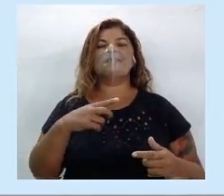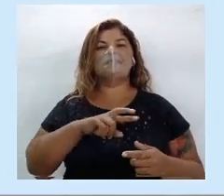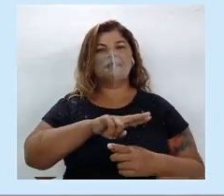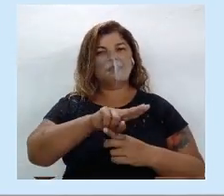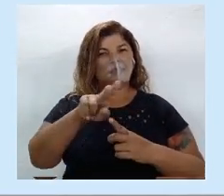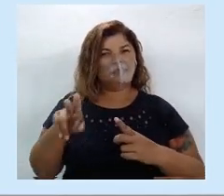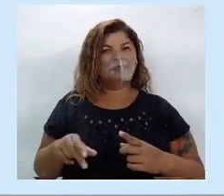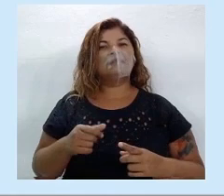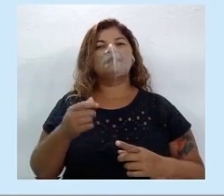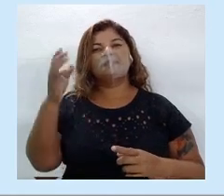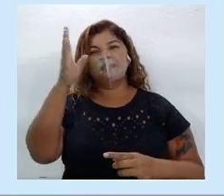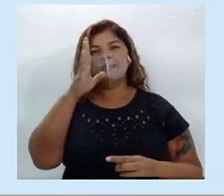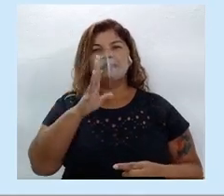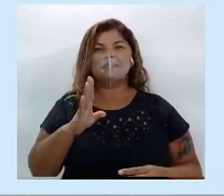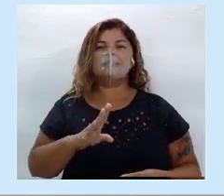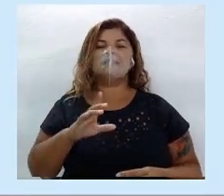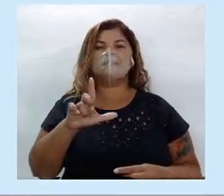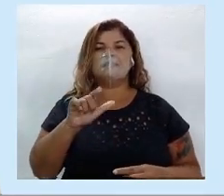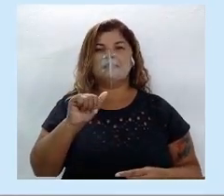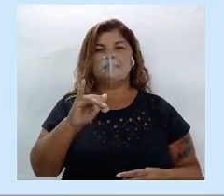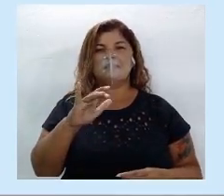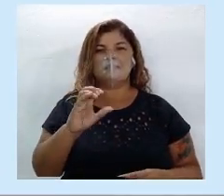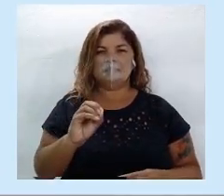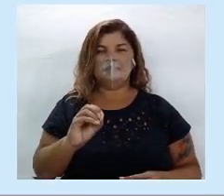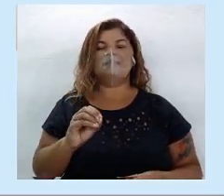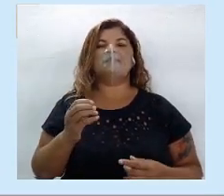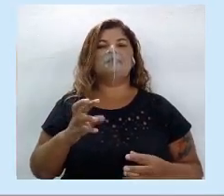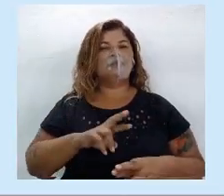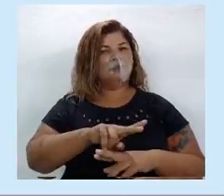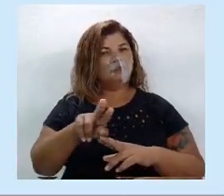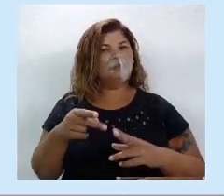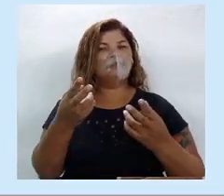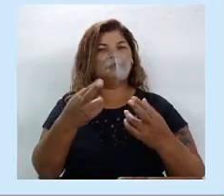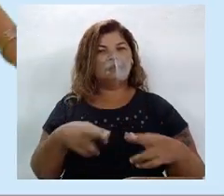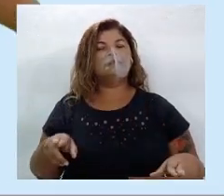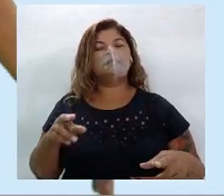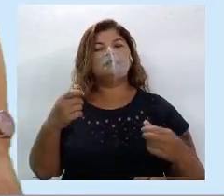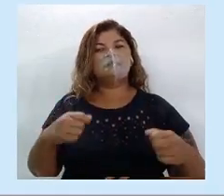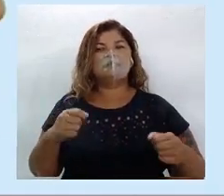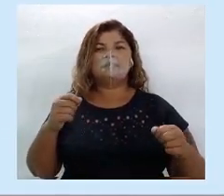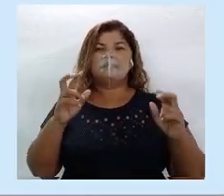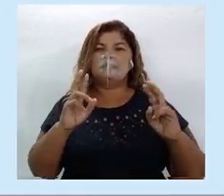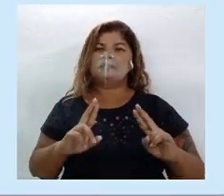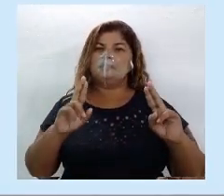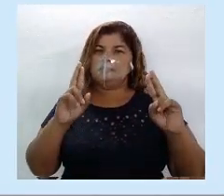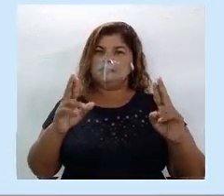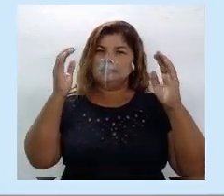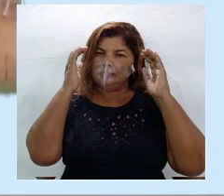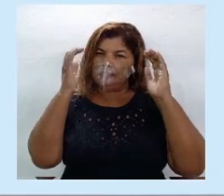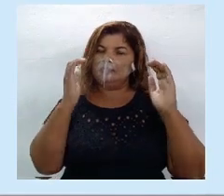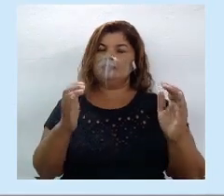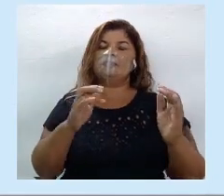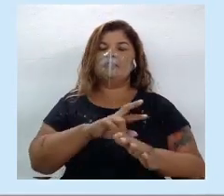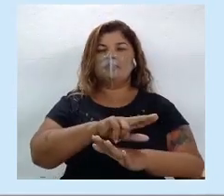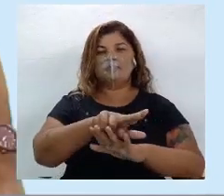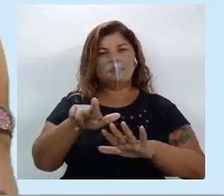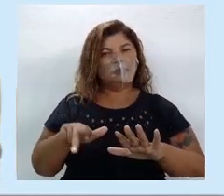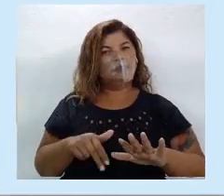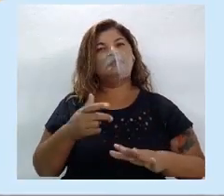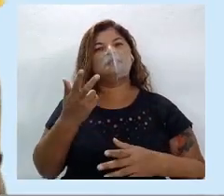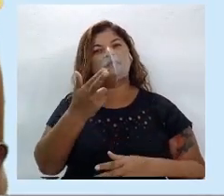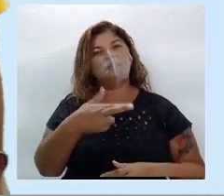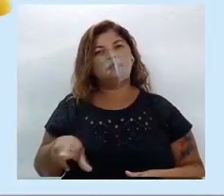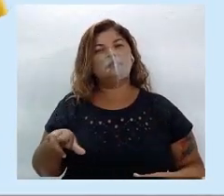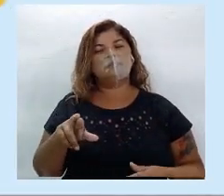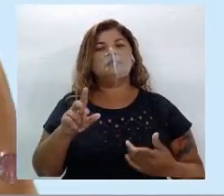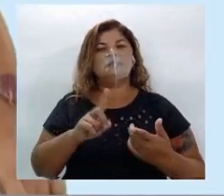da pluralidade, e o Brasil é laico. Lembrem-se disso, o respeito às várias